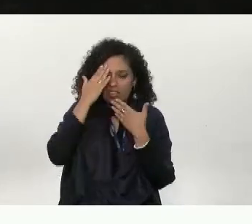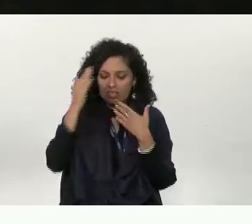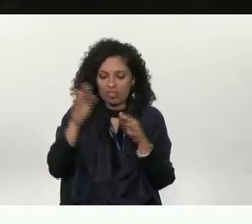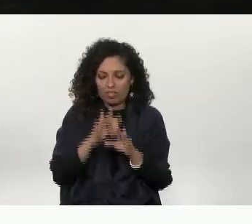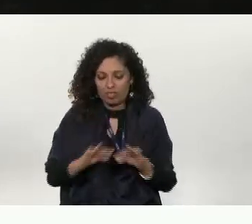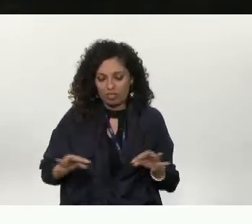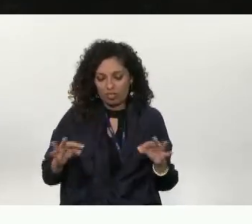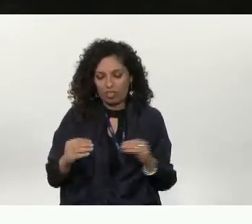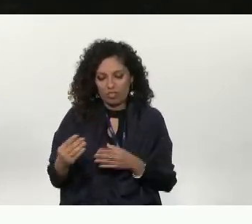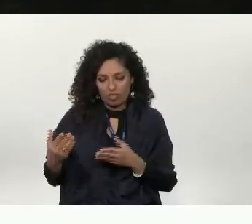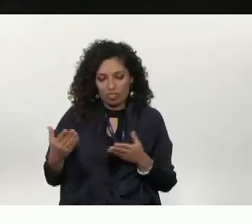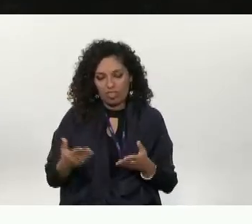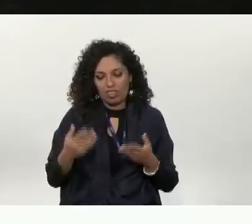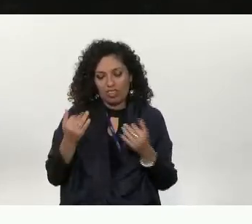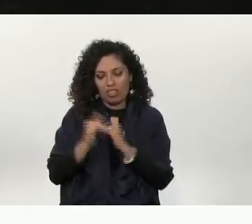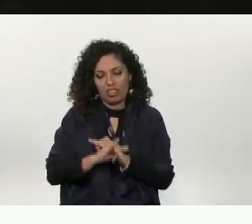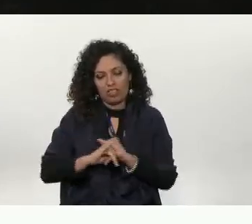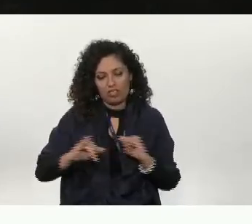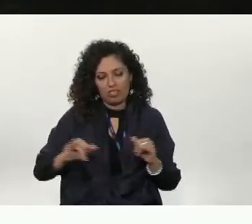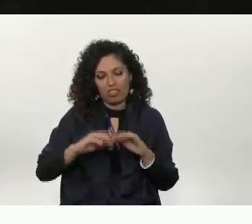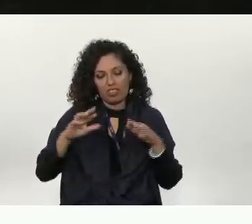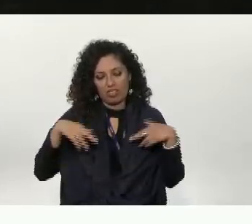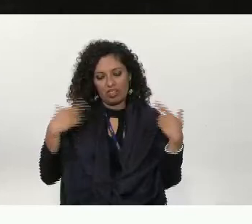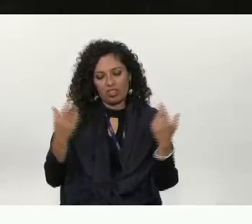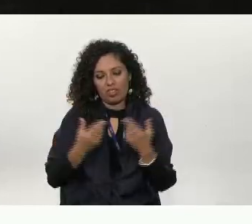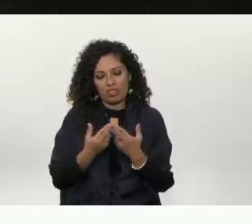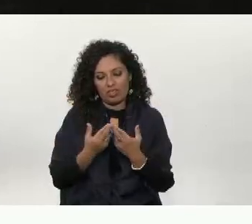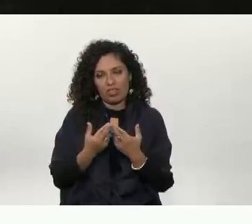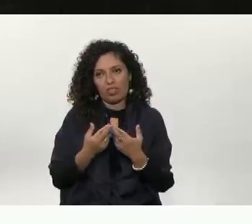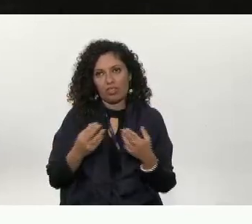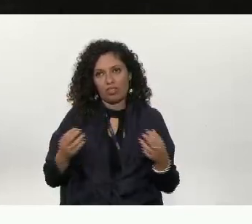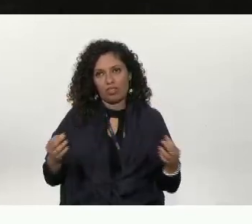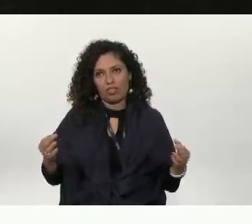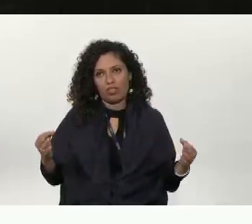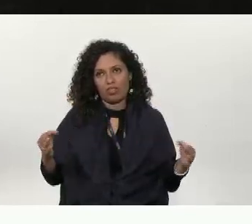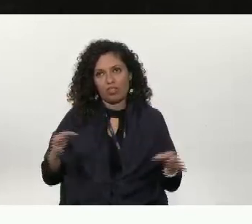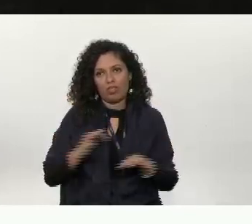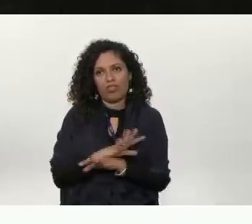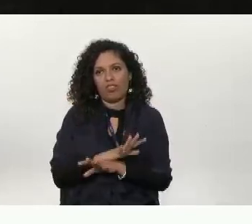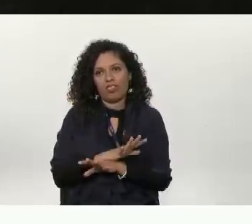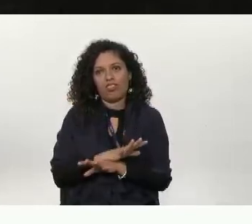presença de todos e declarar encerrada a presente